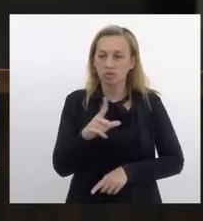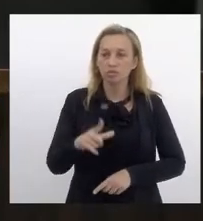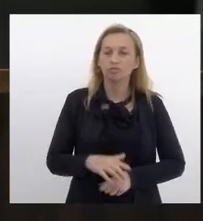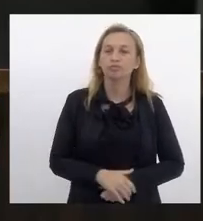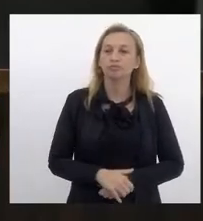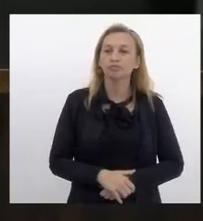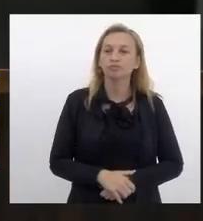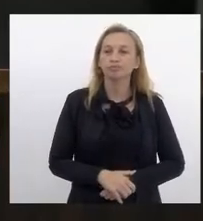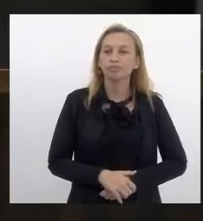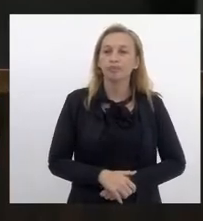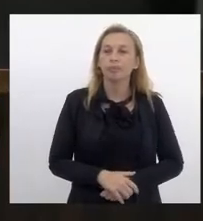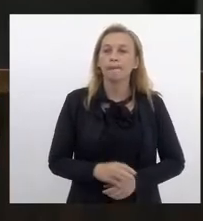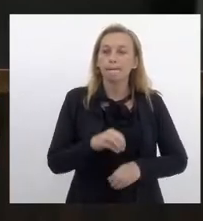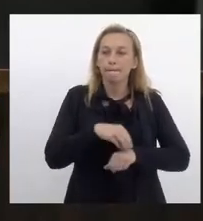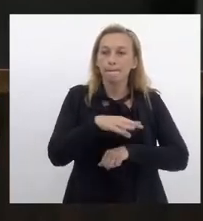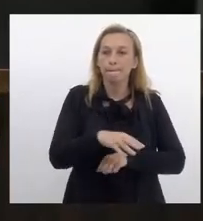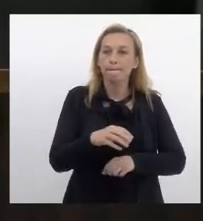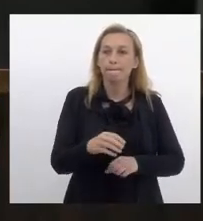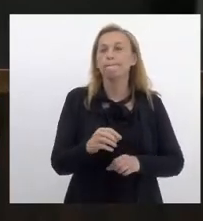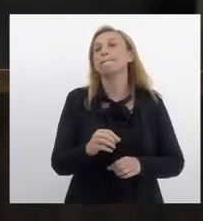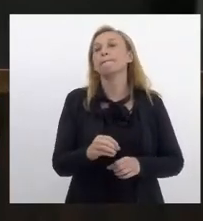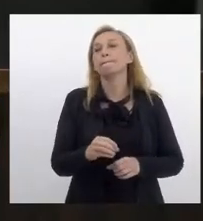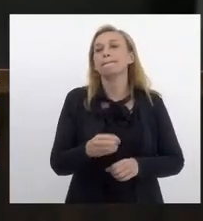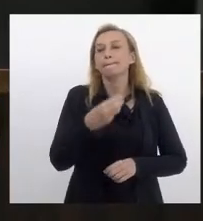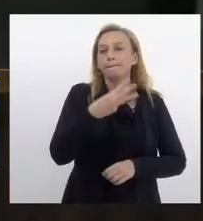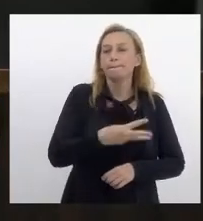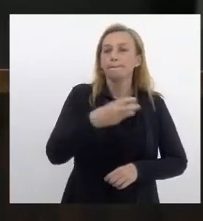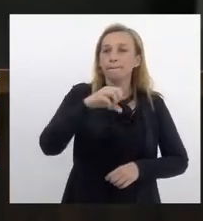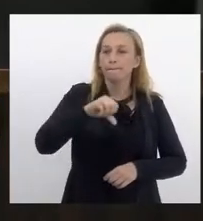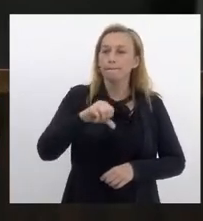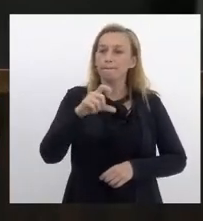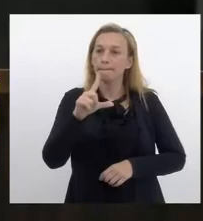pessoal. Indicação legislativa 395 de 21.